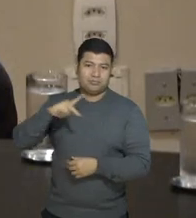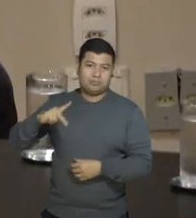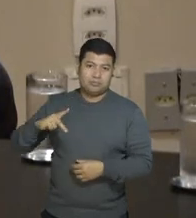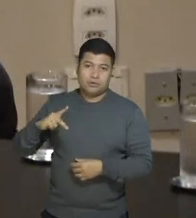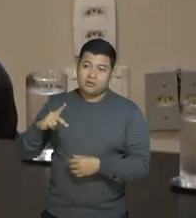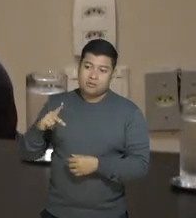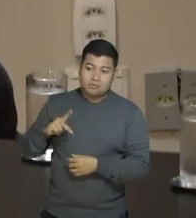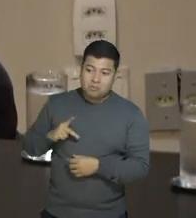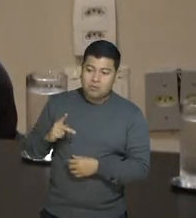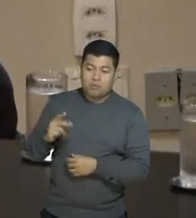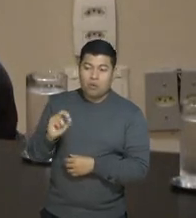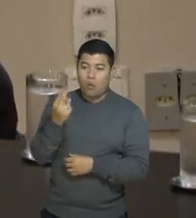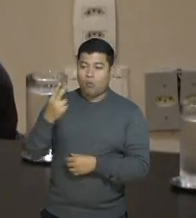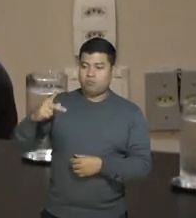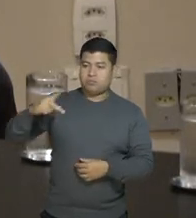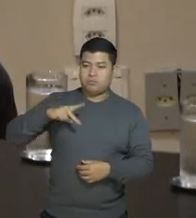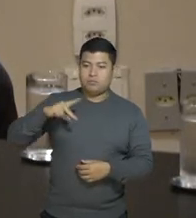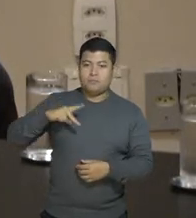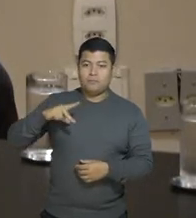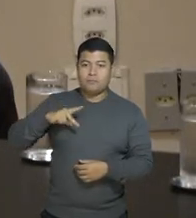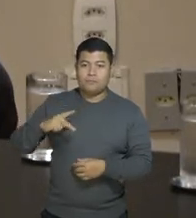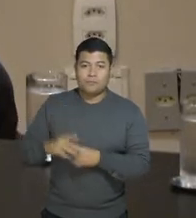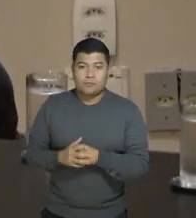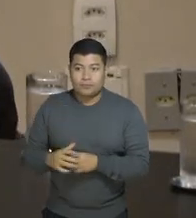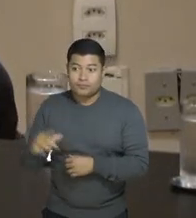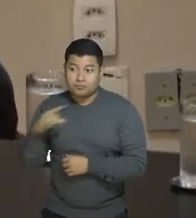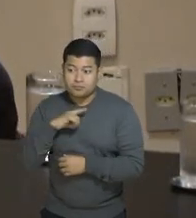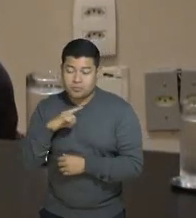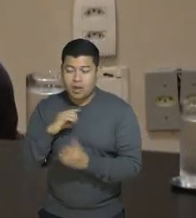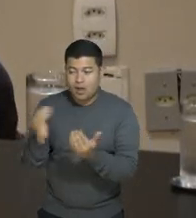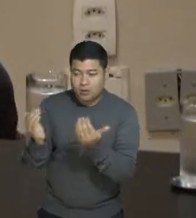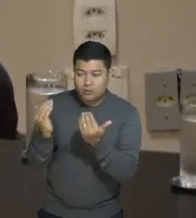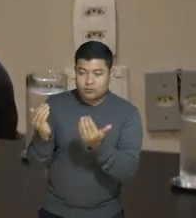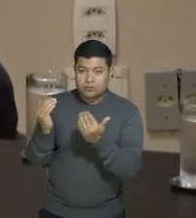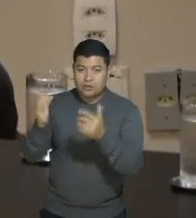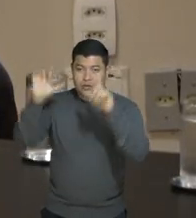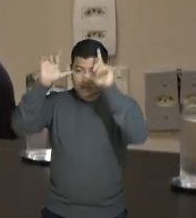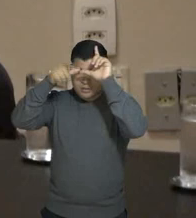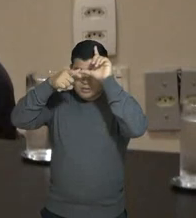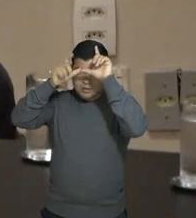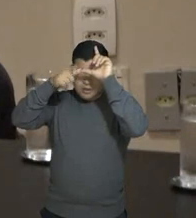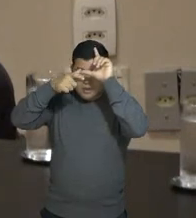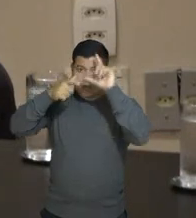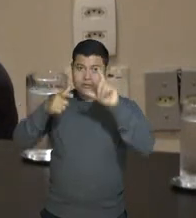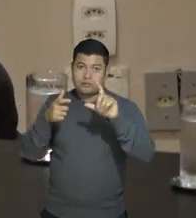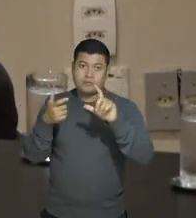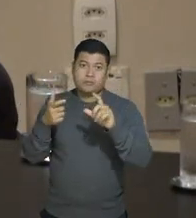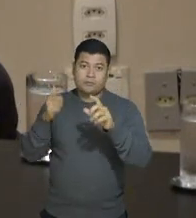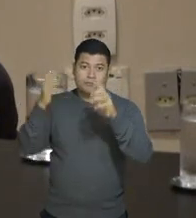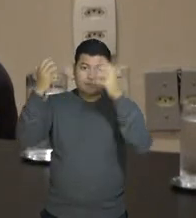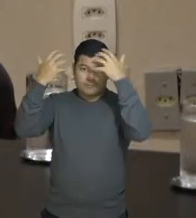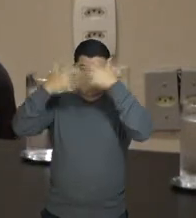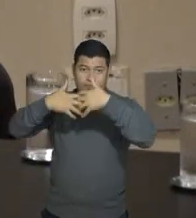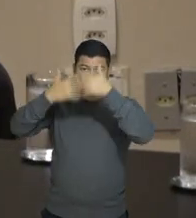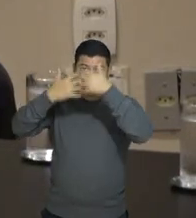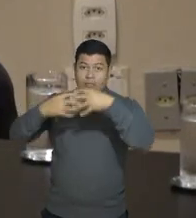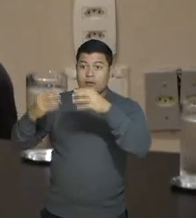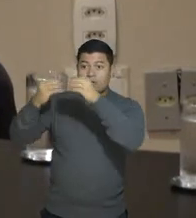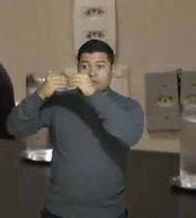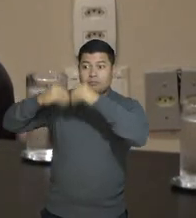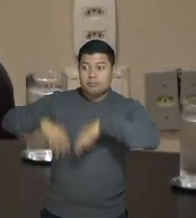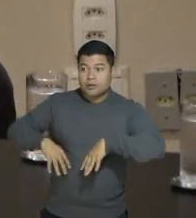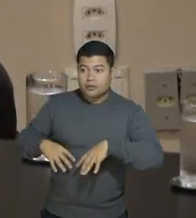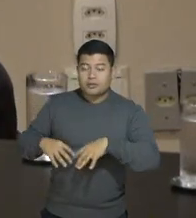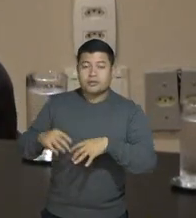particular, com suspeita dos transtornos do neurodesenvolvimento, com um detalhe, com prejuízo na